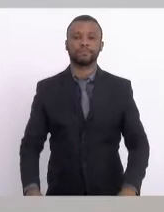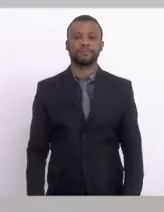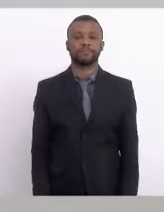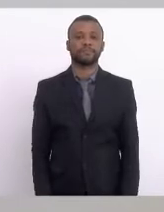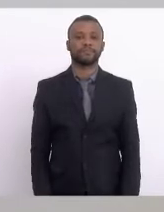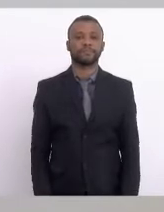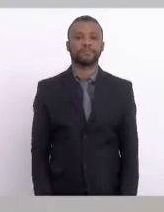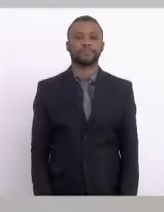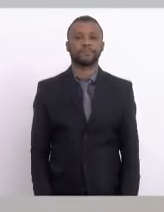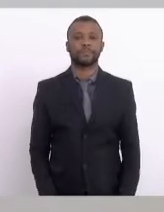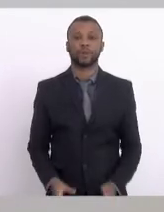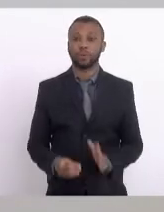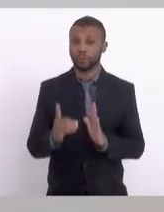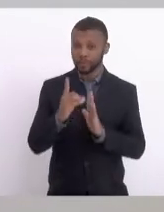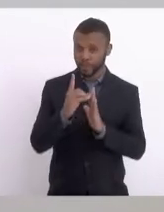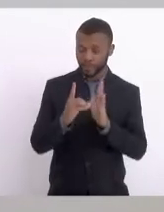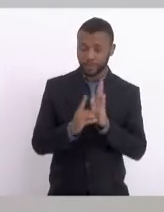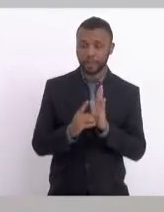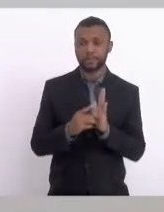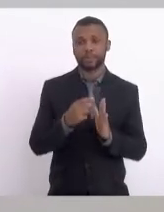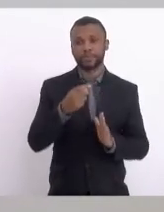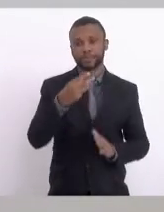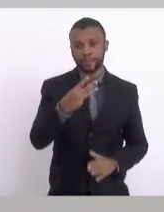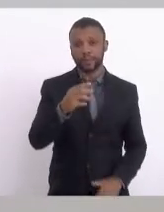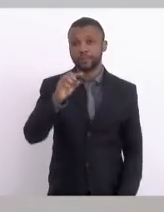O decreto